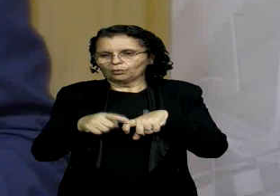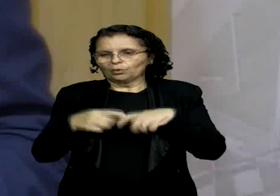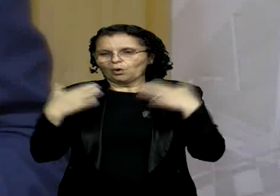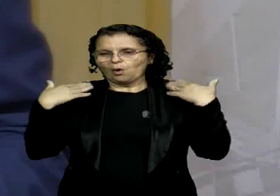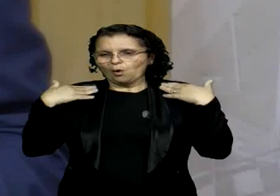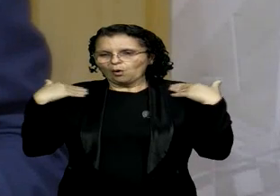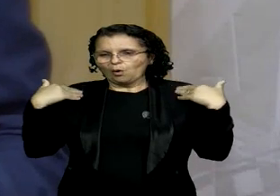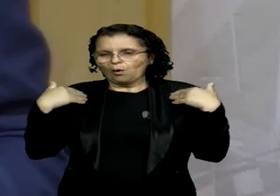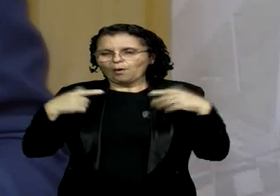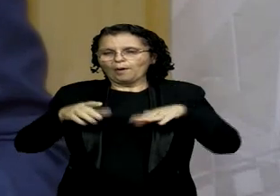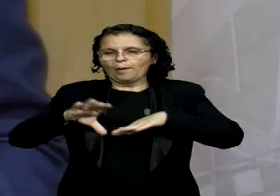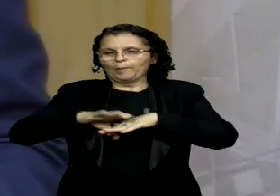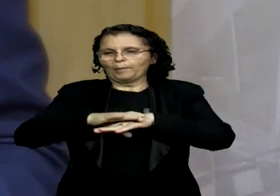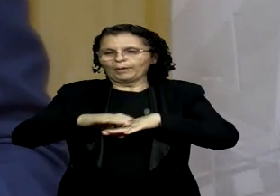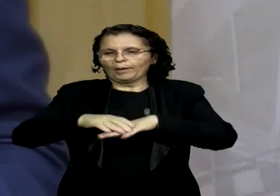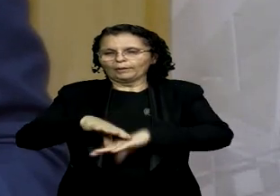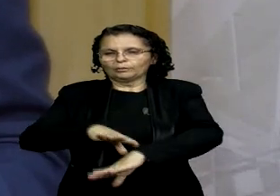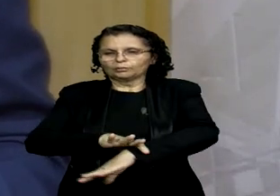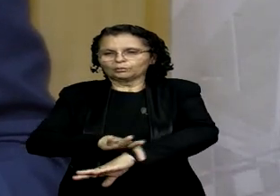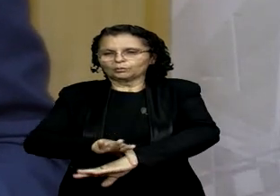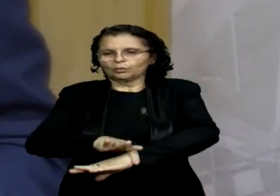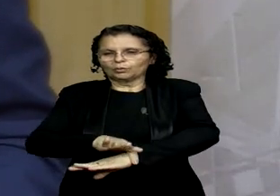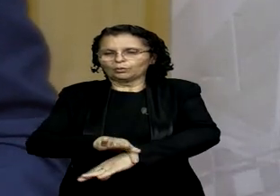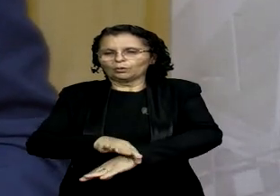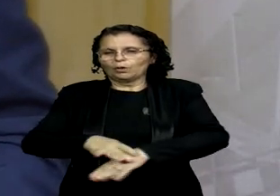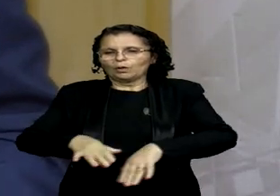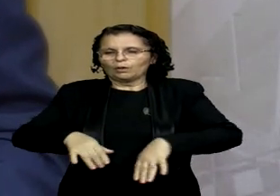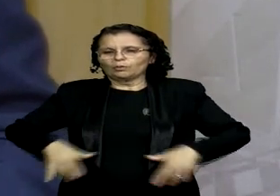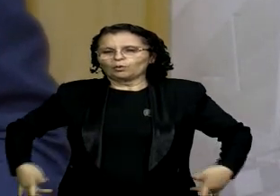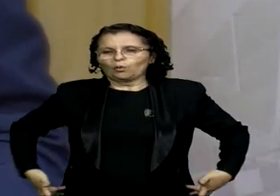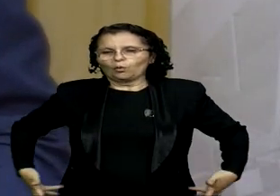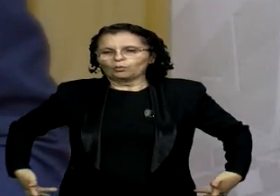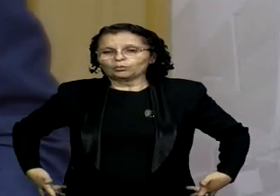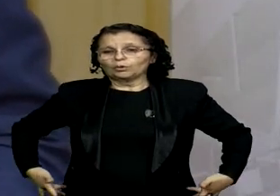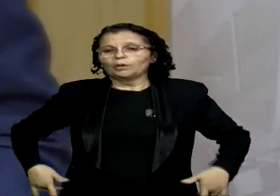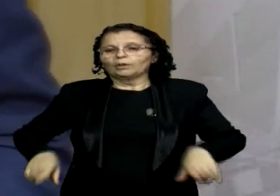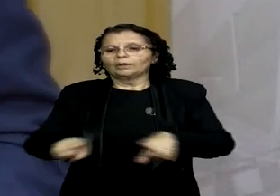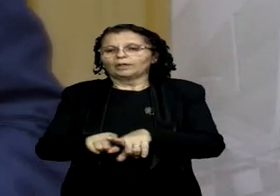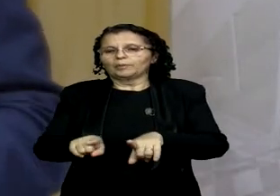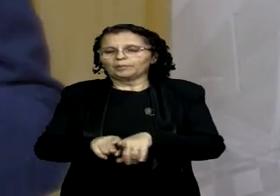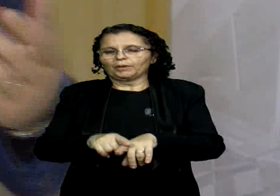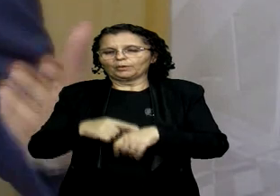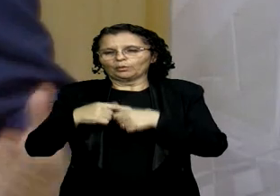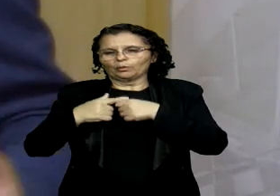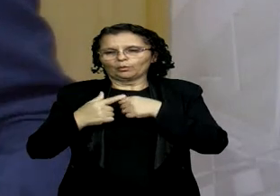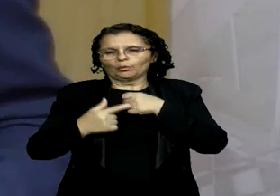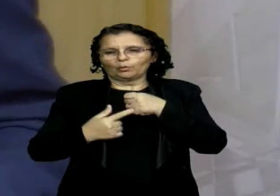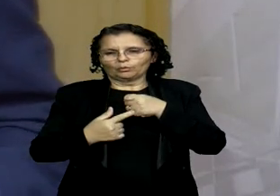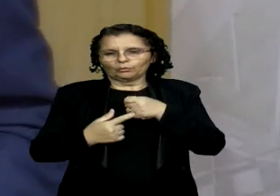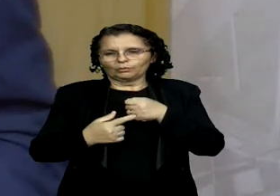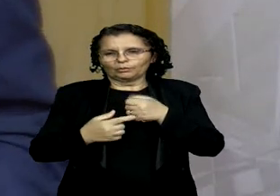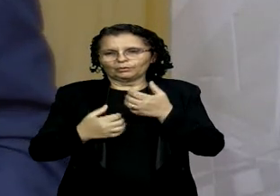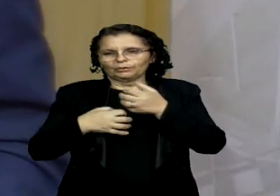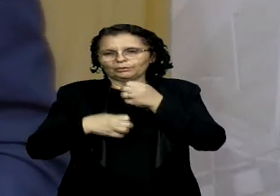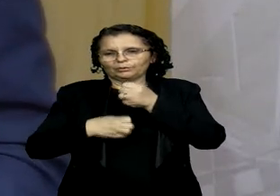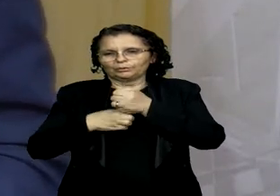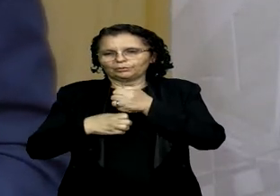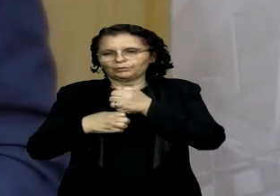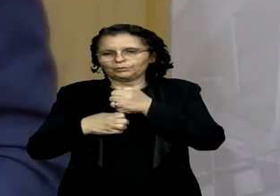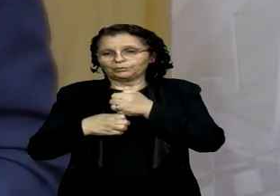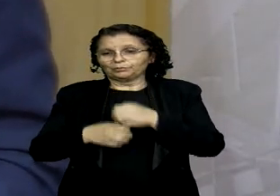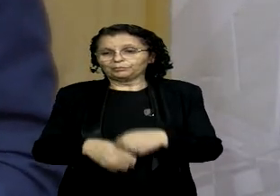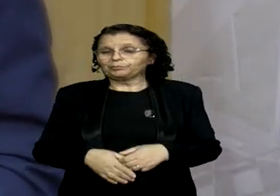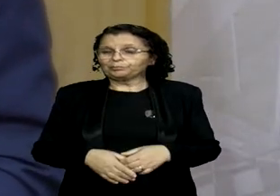ombro, pé, tornozelo, quadril e coluna. Eu acredito que todos os vereadores aqui têm